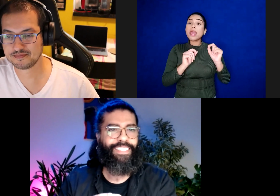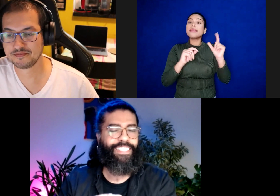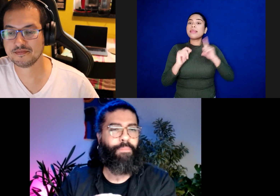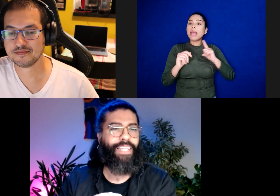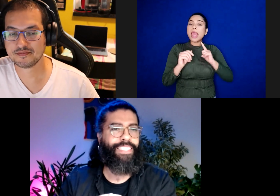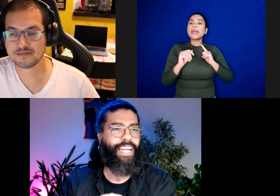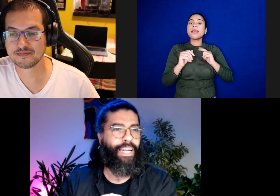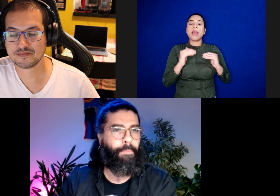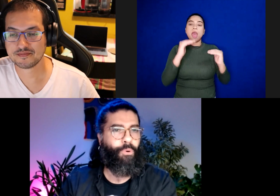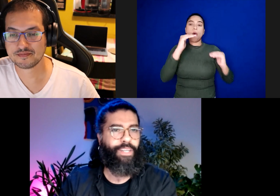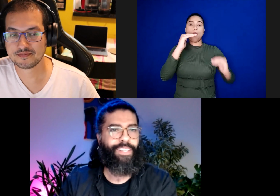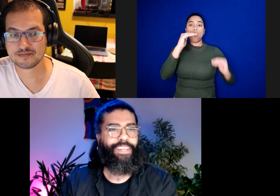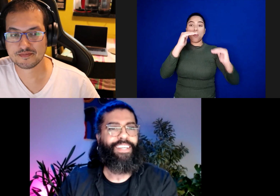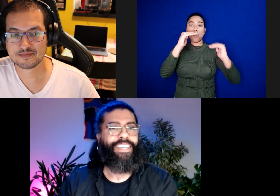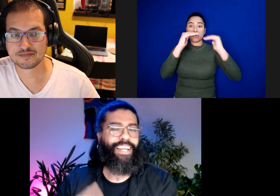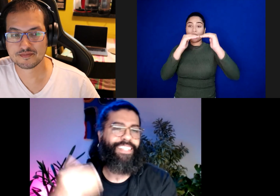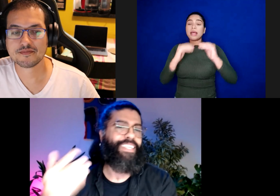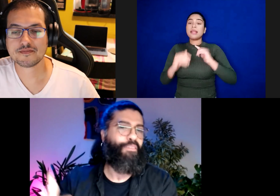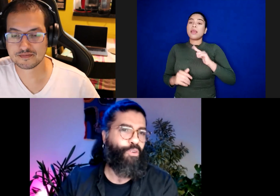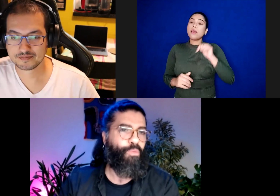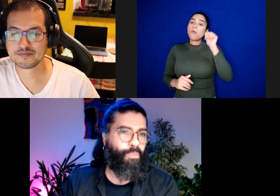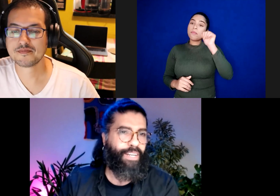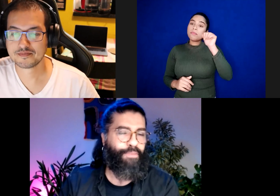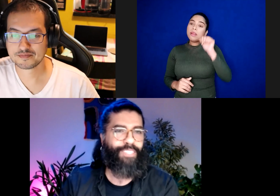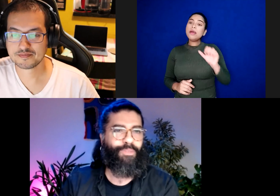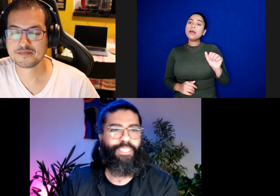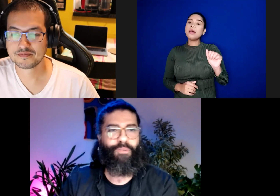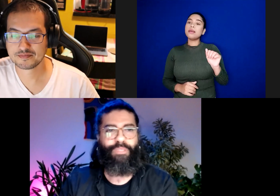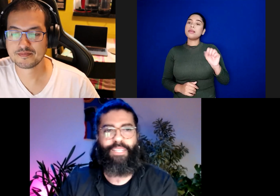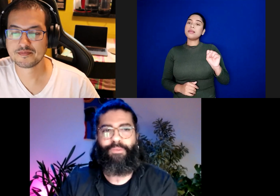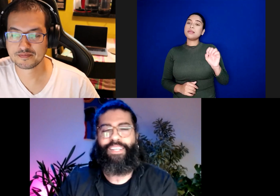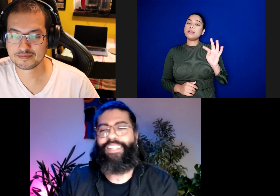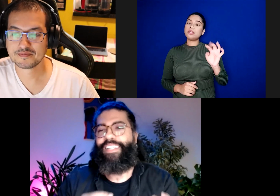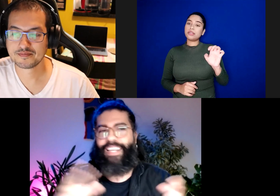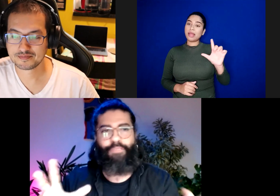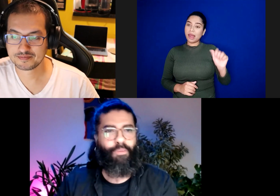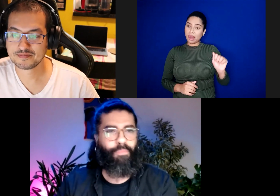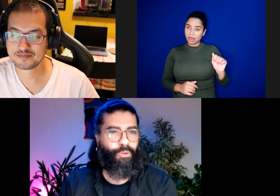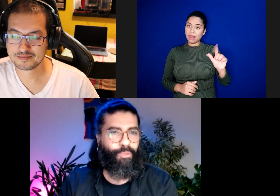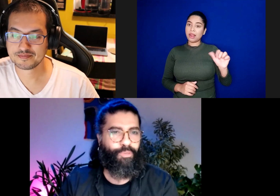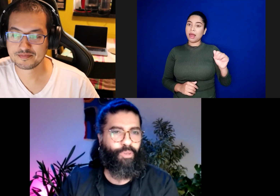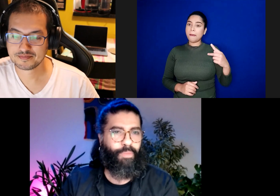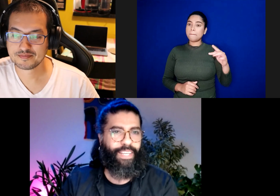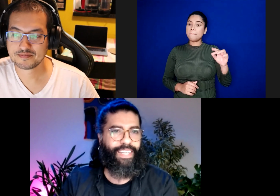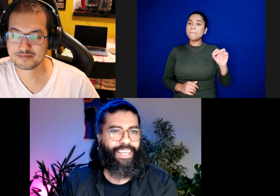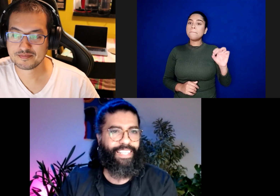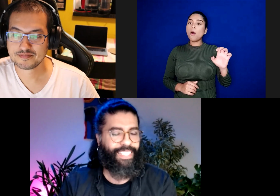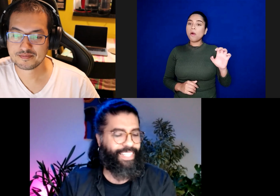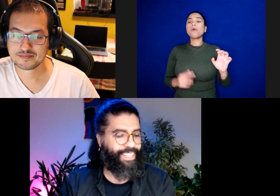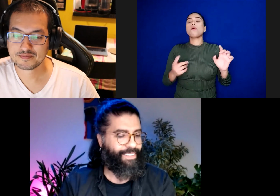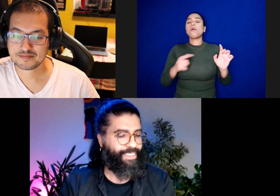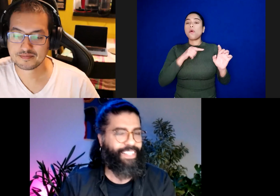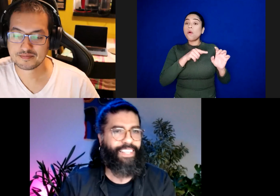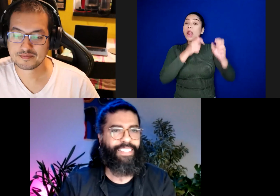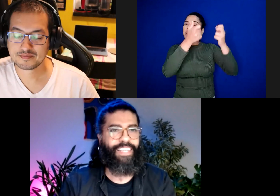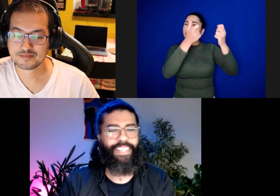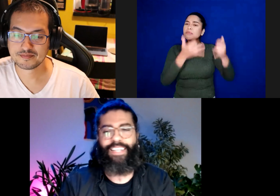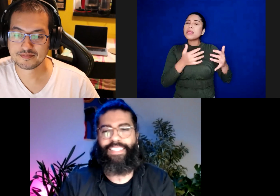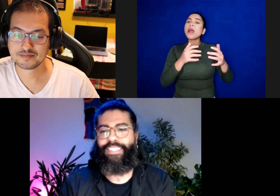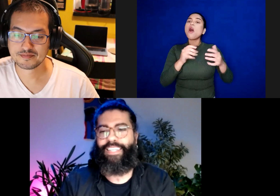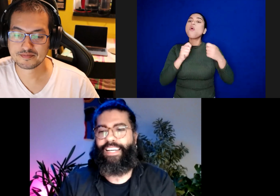artista chamada Estela lapponi ela escreveu O Manifesto anti inclusão ela e o sobre essa